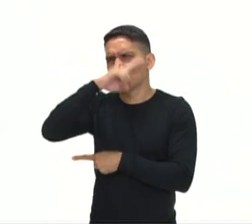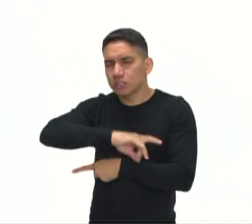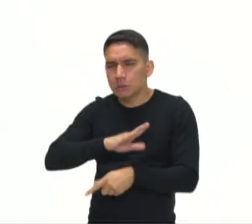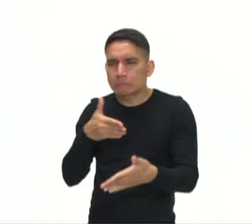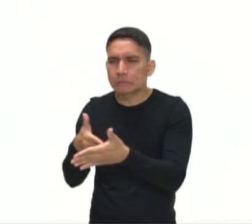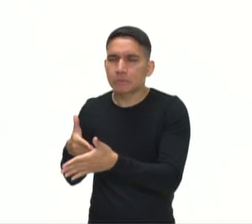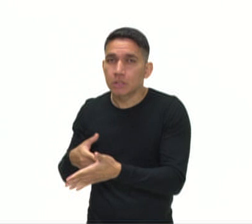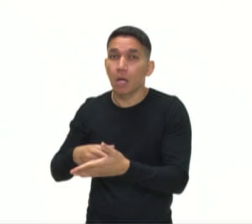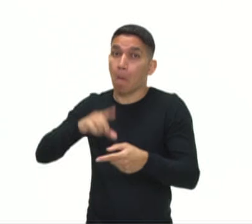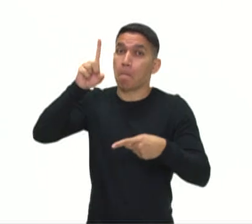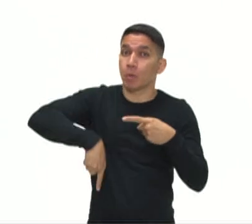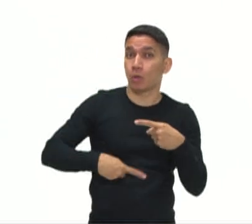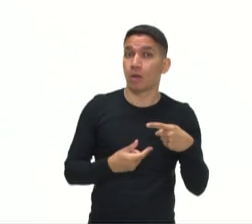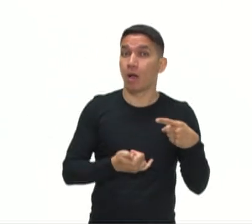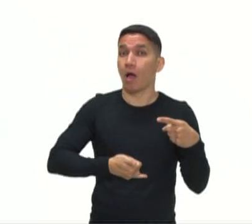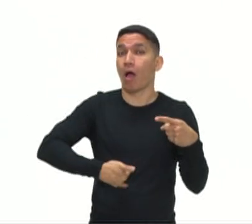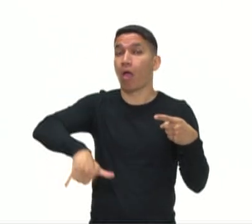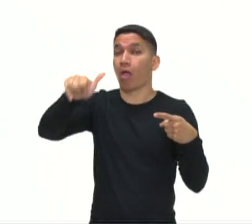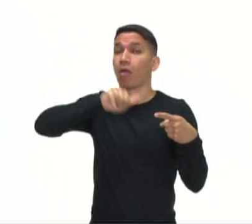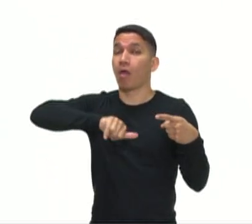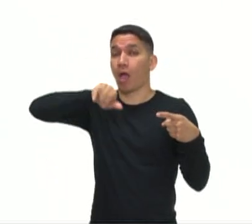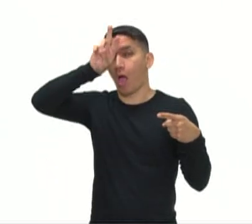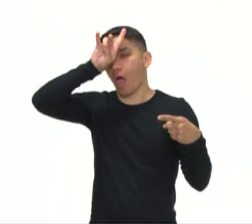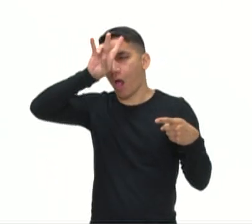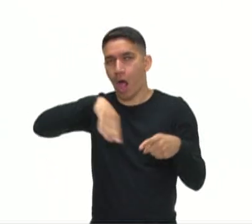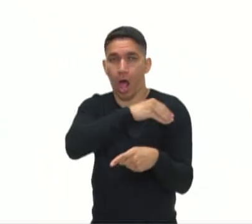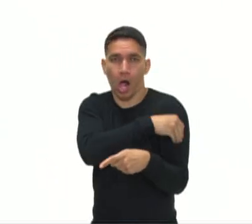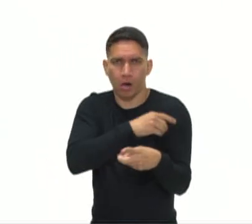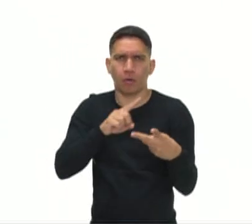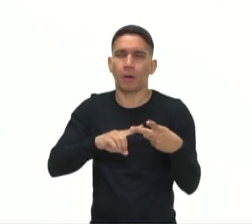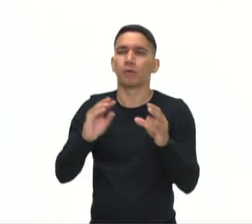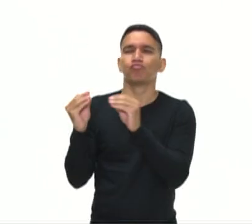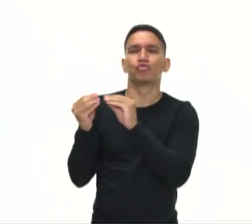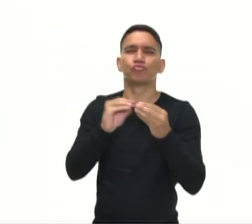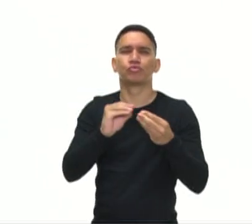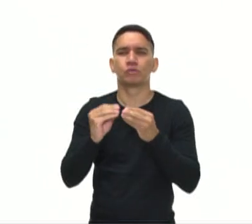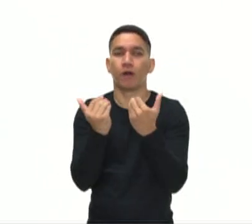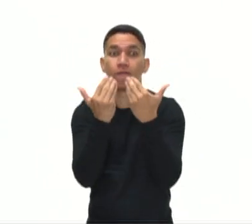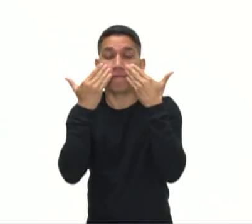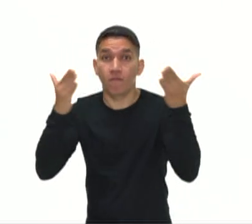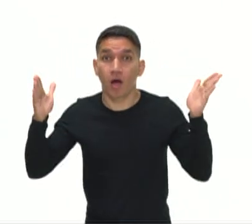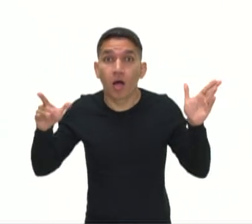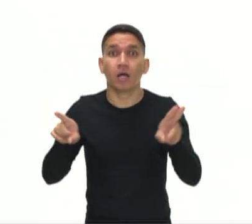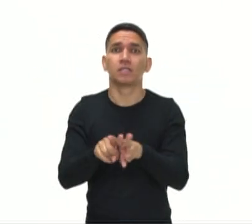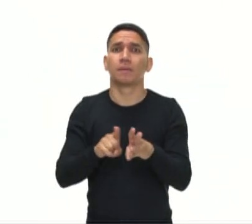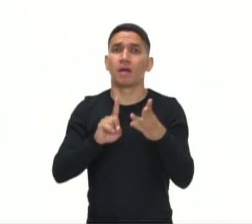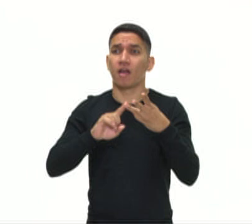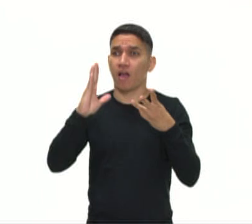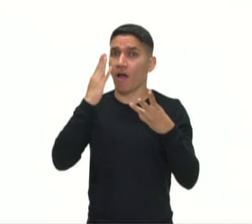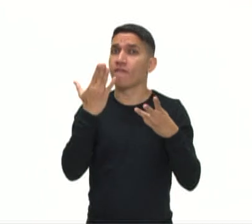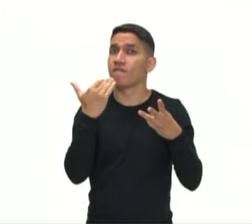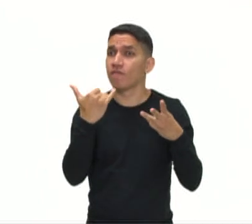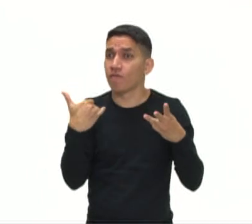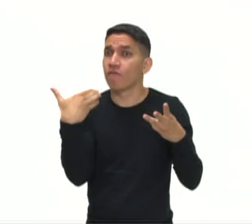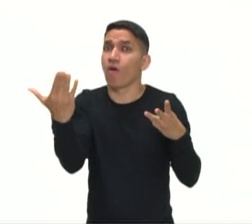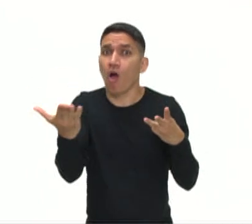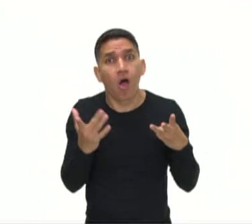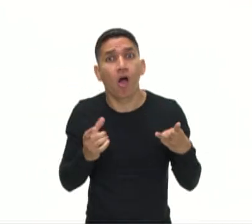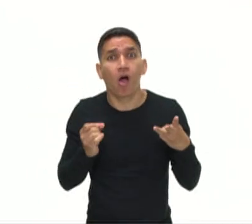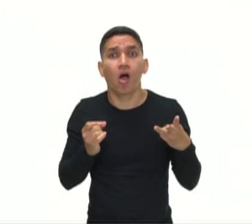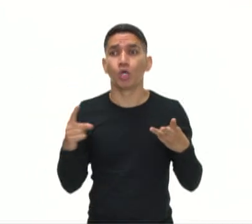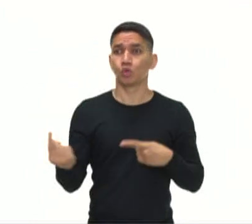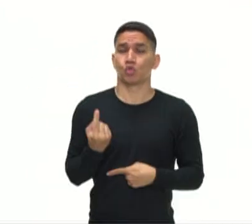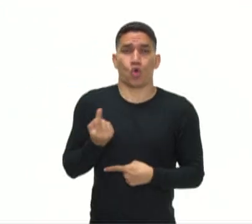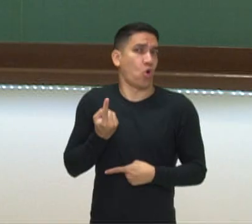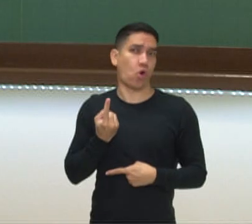proibido beber álcool, beijar em público e até jantar fora sem companhia. Você conhece algum poder absolutista? Como